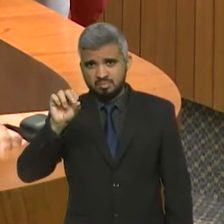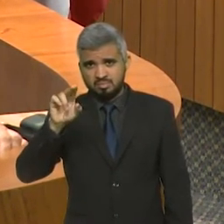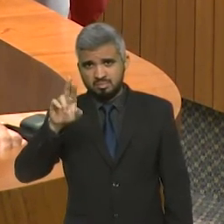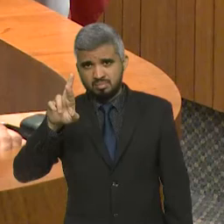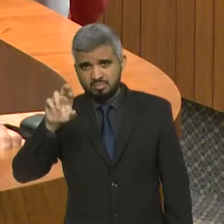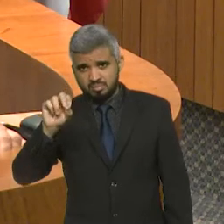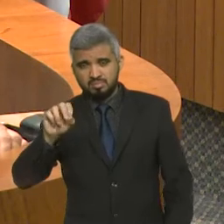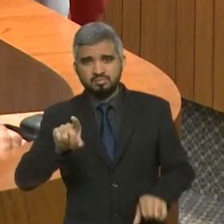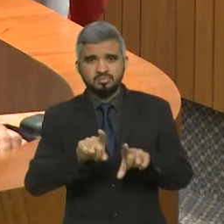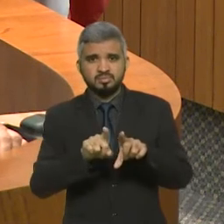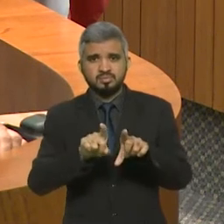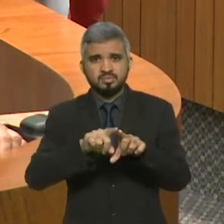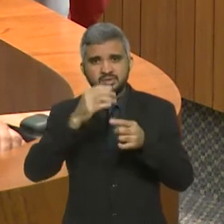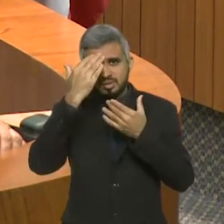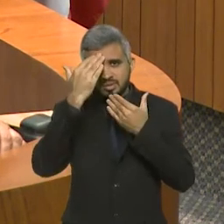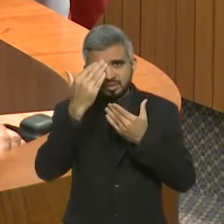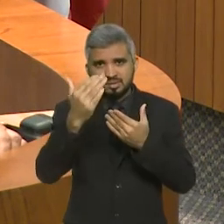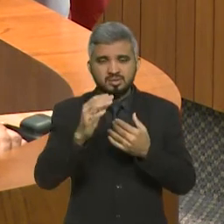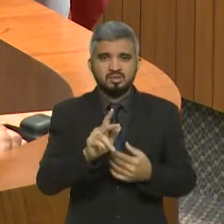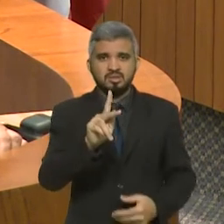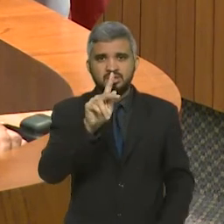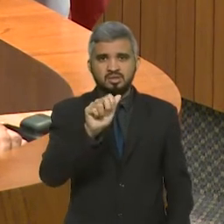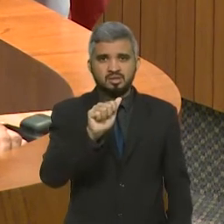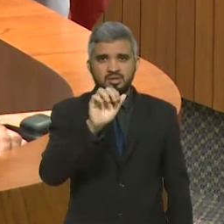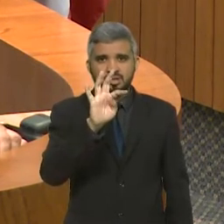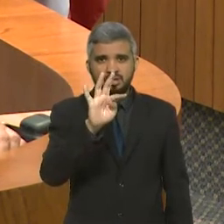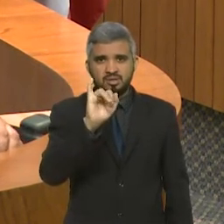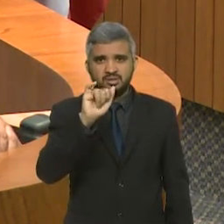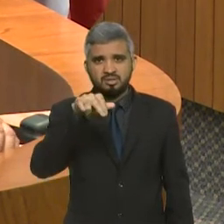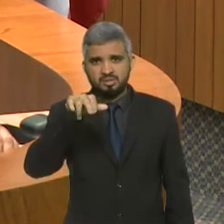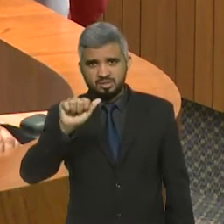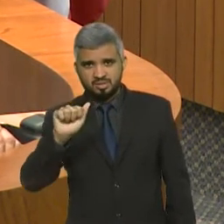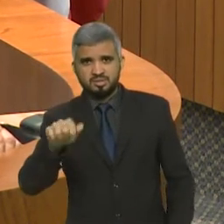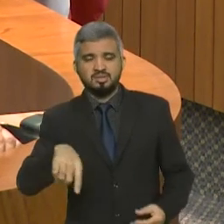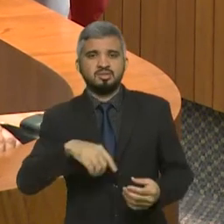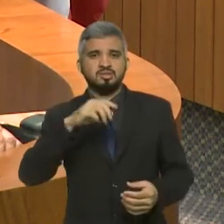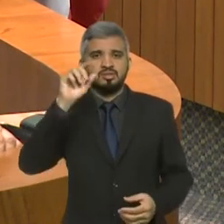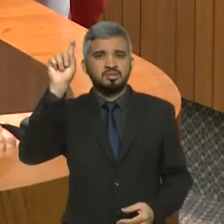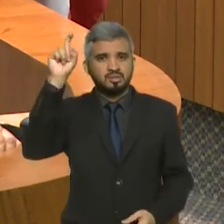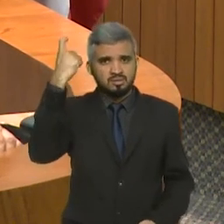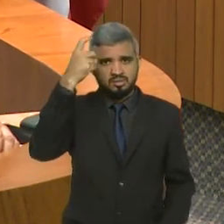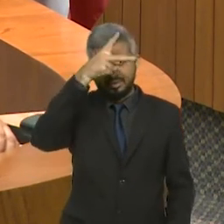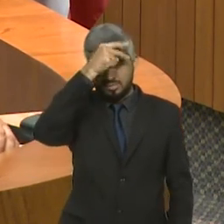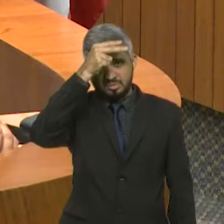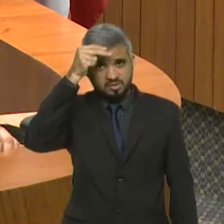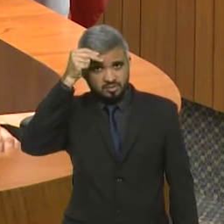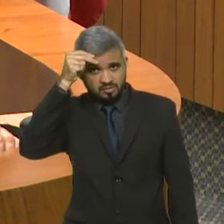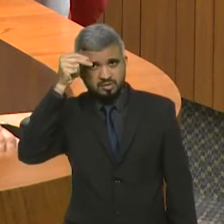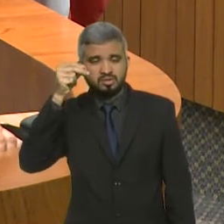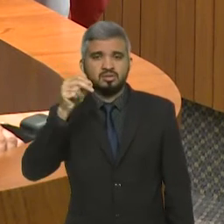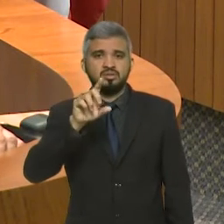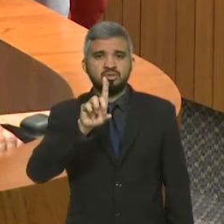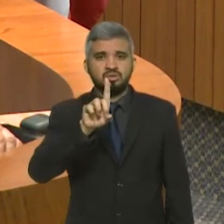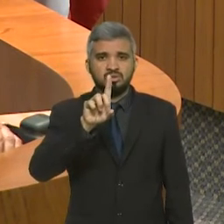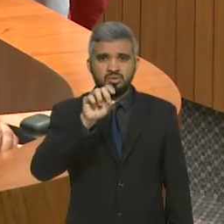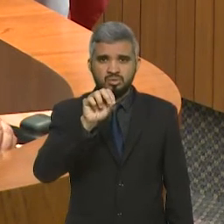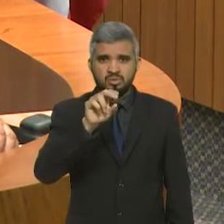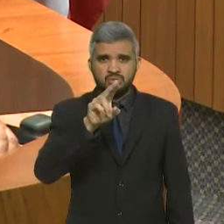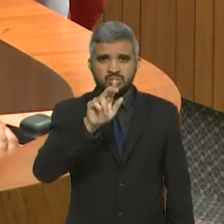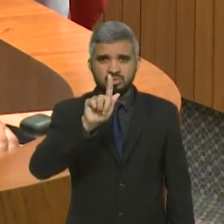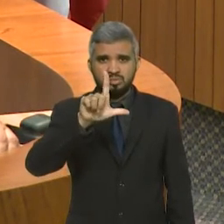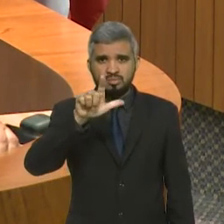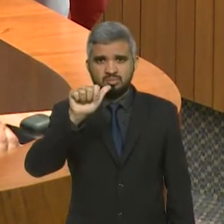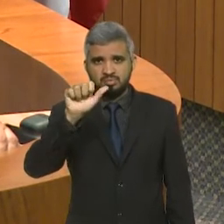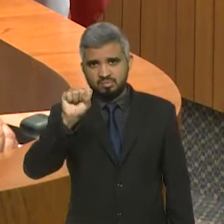Leita, vereadora de Pedreiras, o ex-prefeito Antônio França, o Douglas, que é conhecido ali como Douglas dos Sem Terra, toda